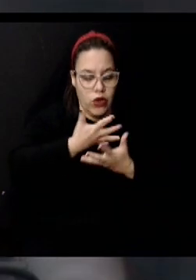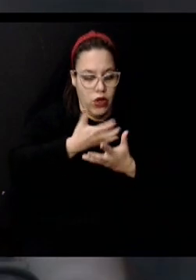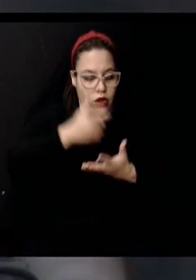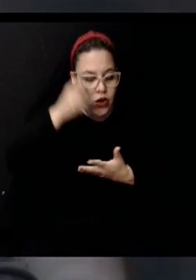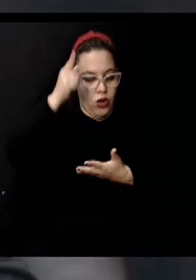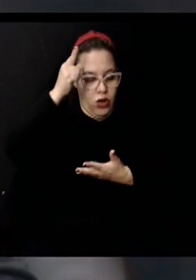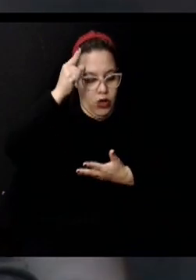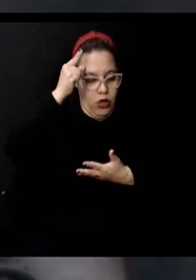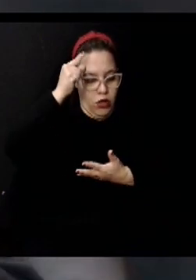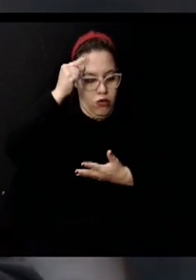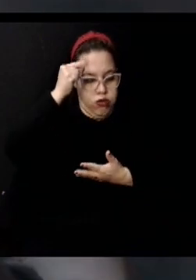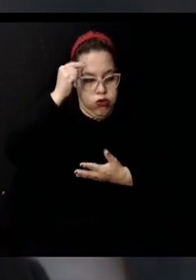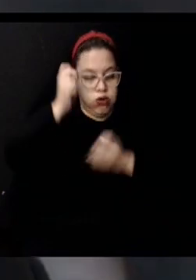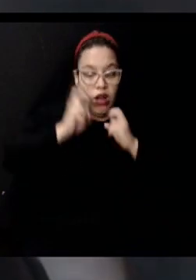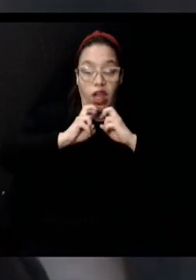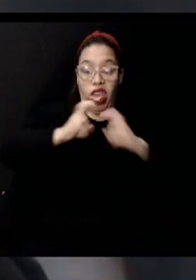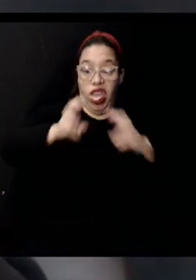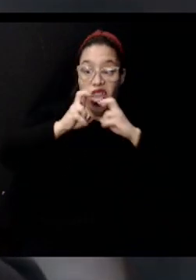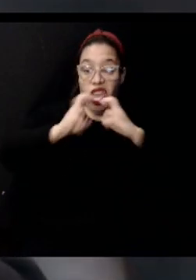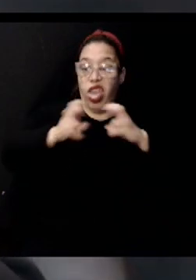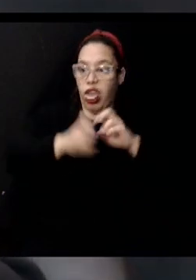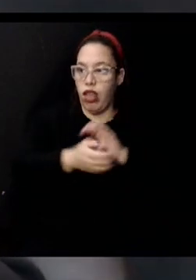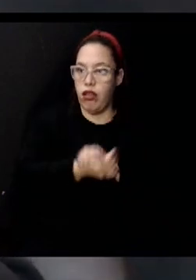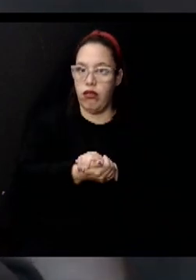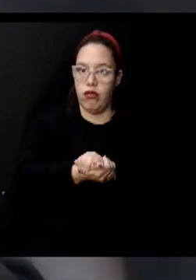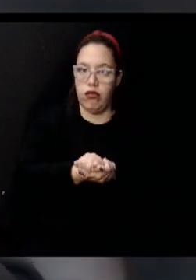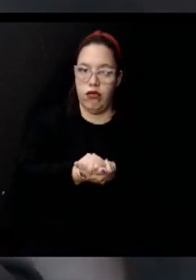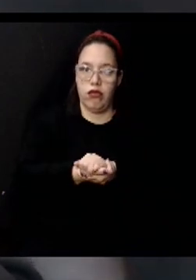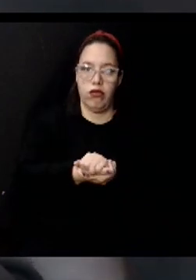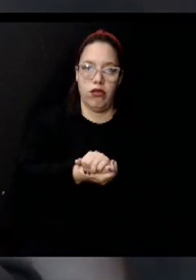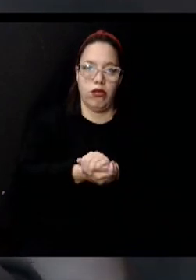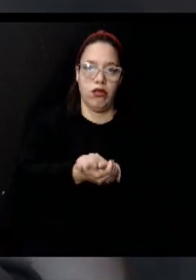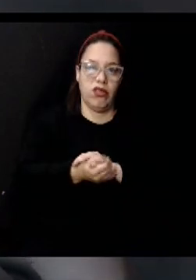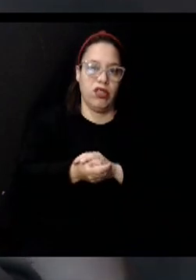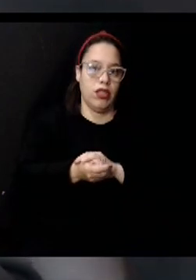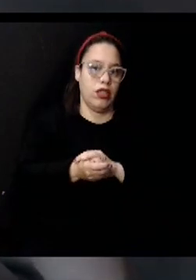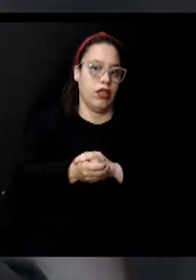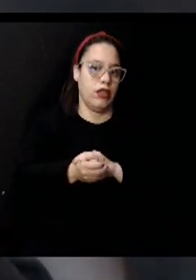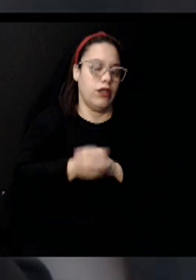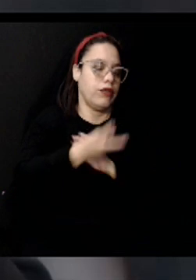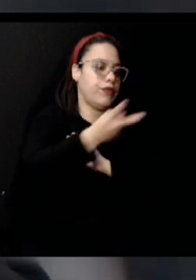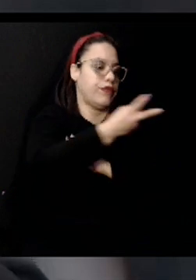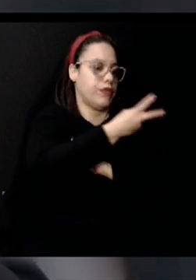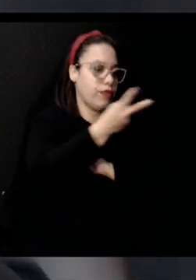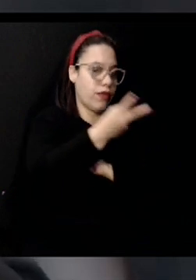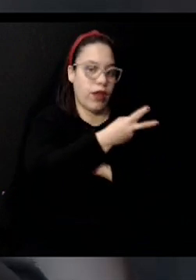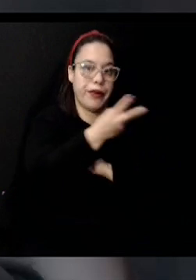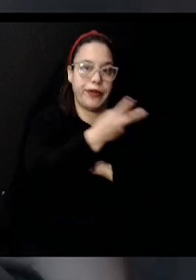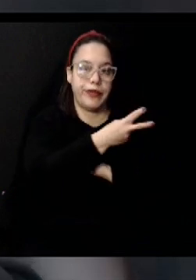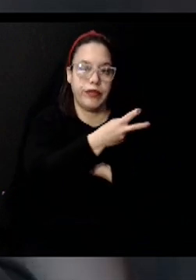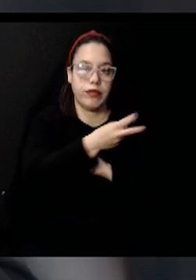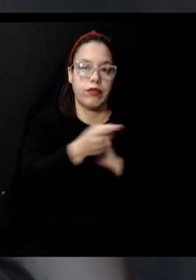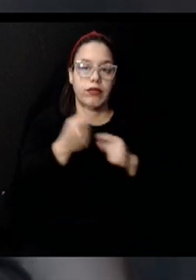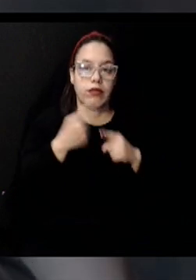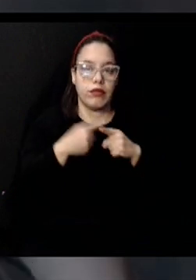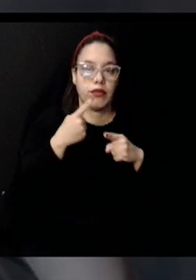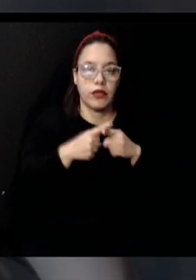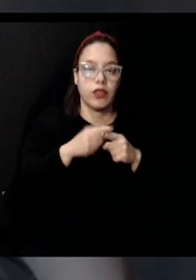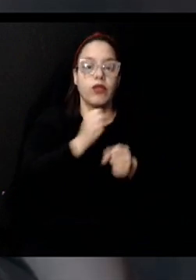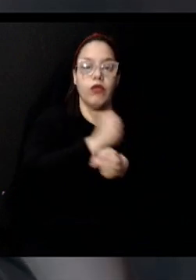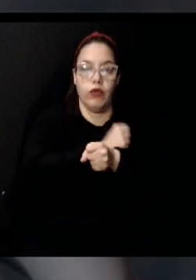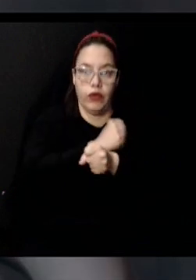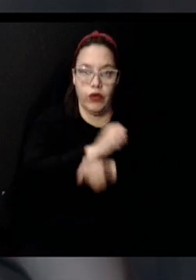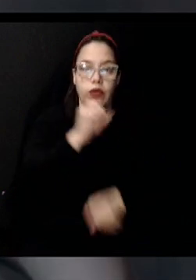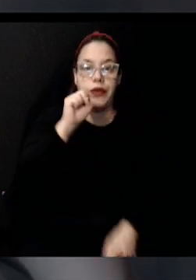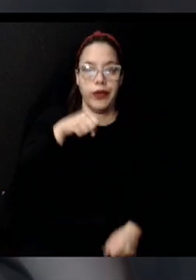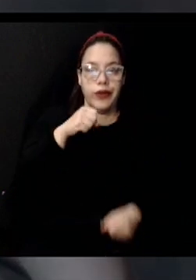dar um grito, assim. isso então, são as 2 coisas, né? são as 2 coisas que se coloca, porque vicia, se você toda hora está